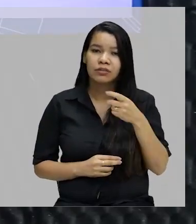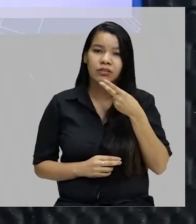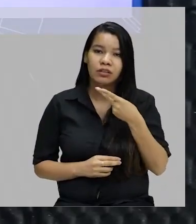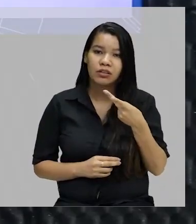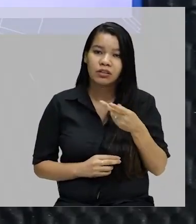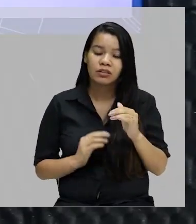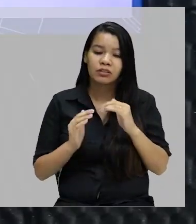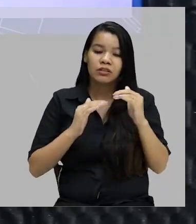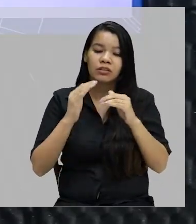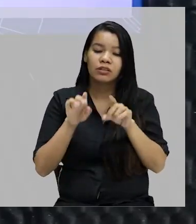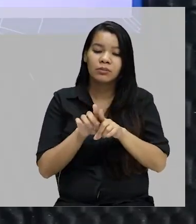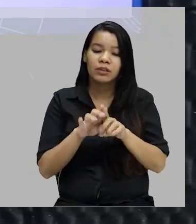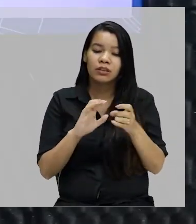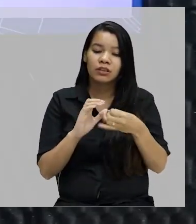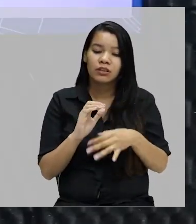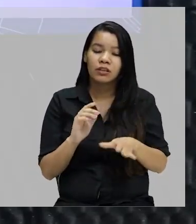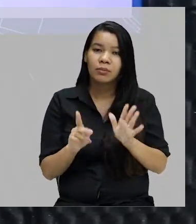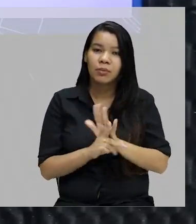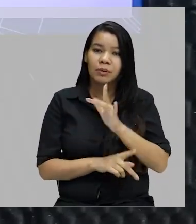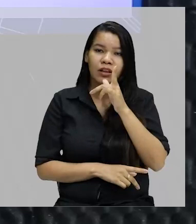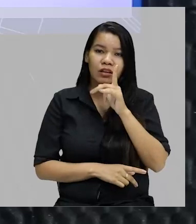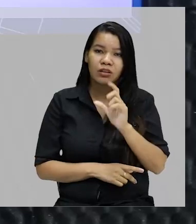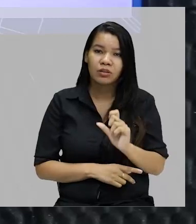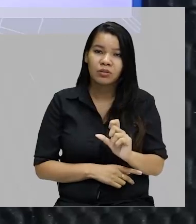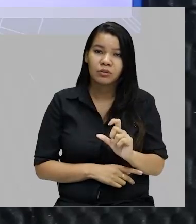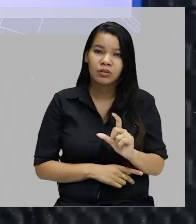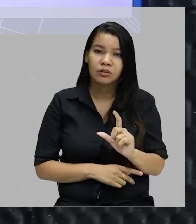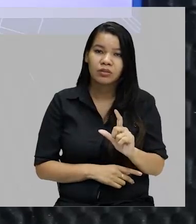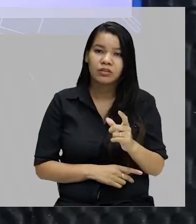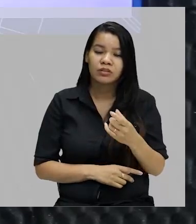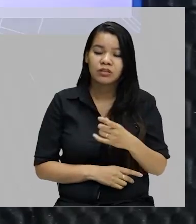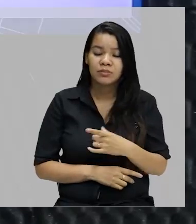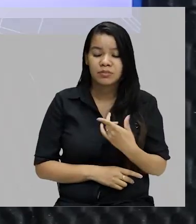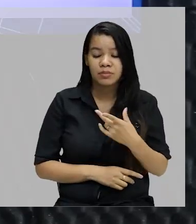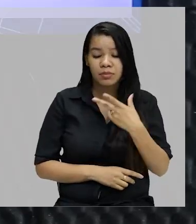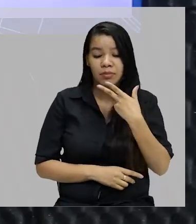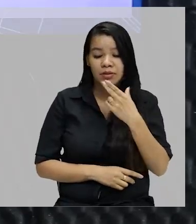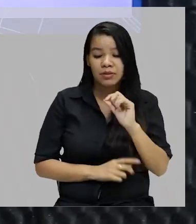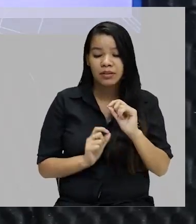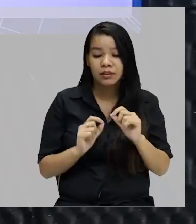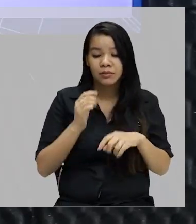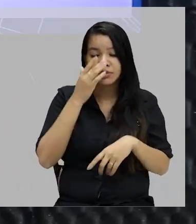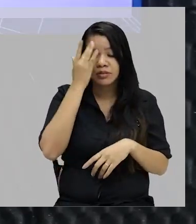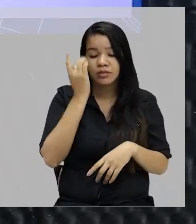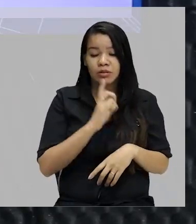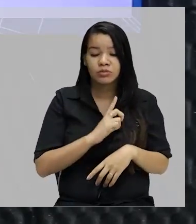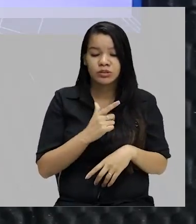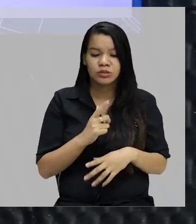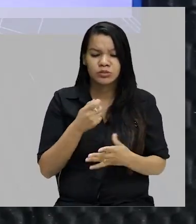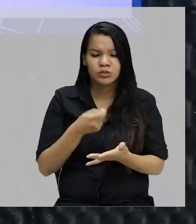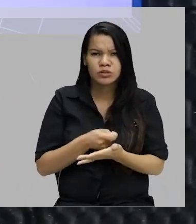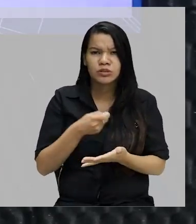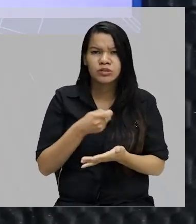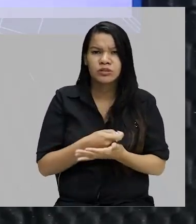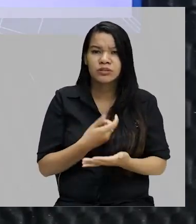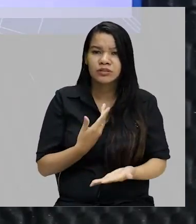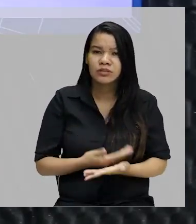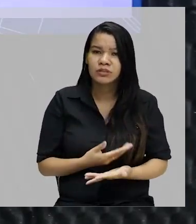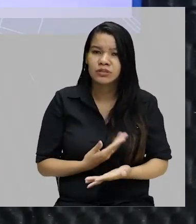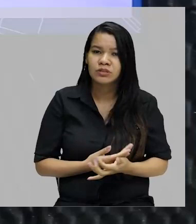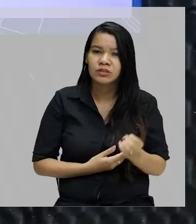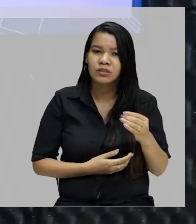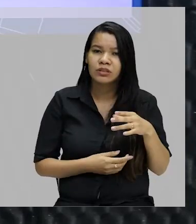desenvolve aspectos da própria língua, sem que a pessoa tenha tido essa rigidez de estudo da